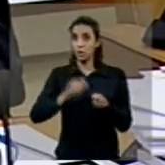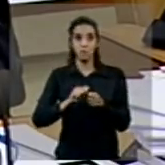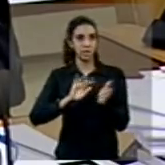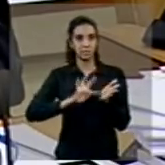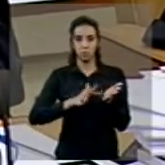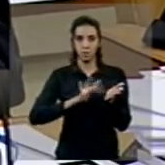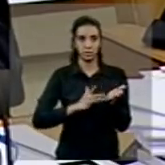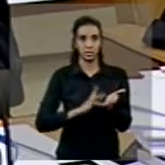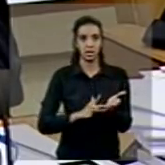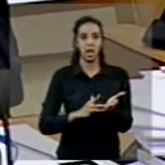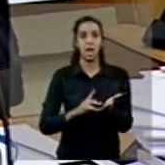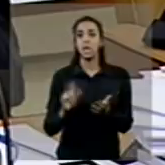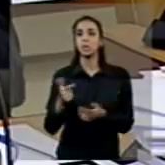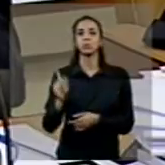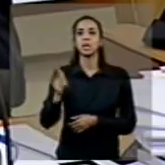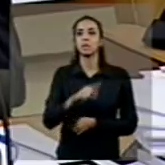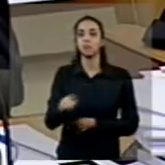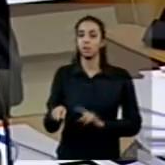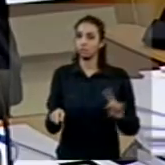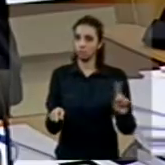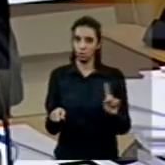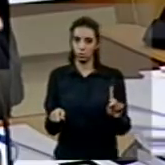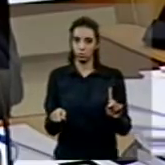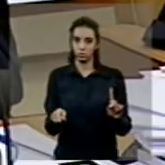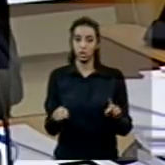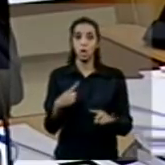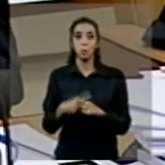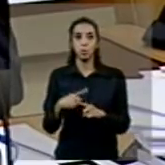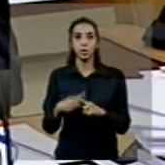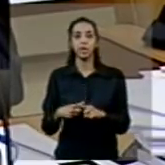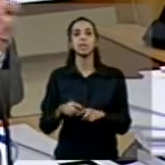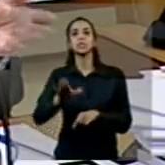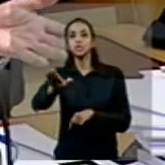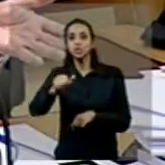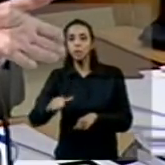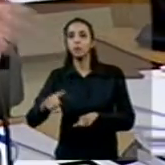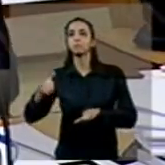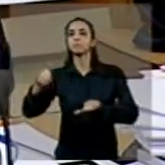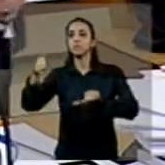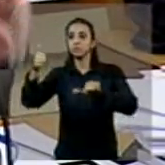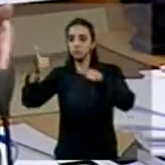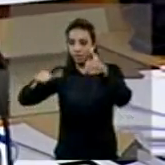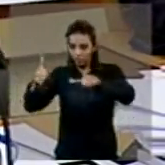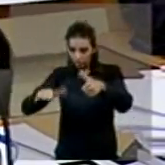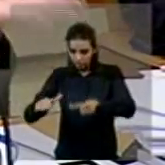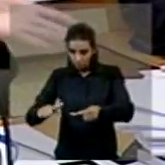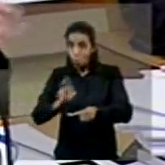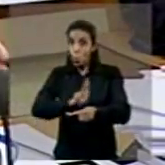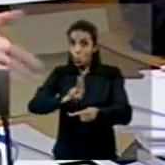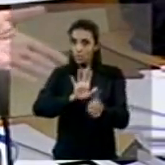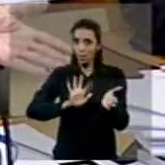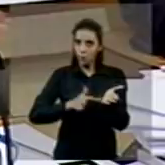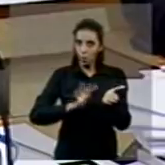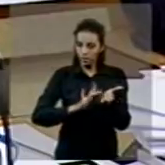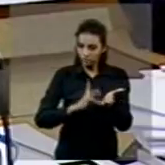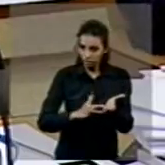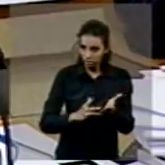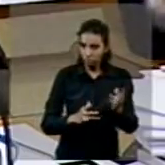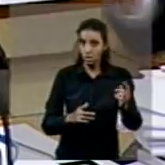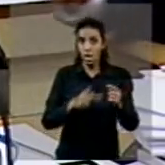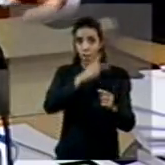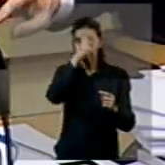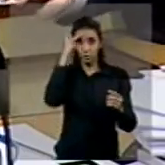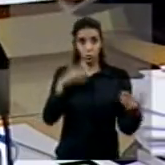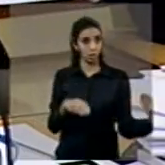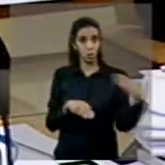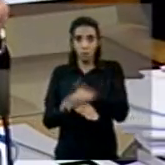cancelado, não é bem assim, é quando há uma necessidade de revisão eleitoral via biometria, pessoa não comparece, aí realmente o